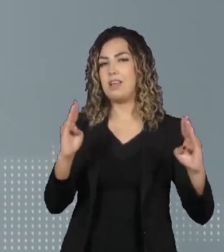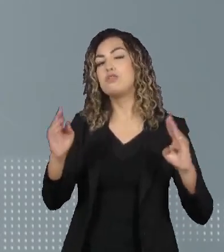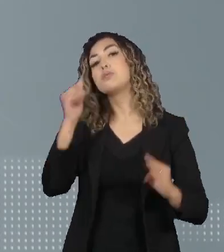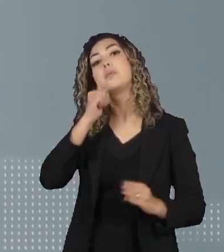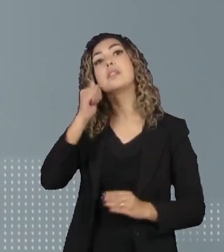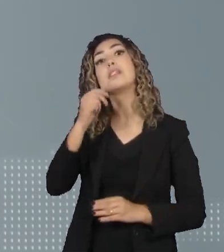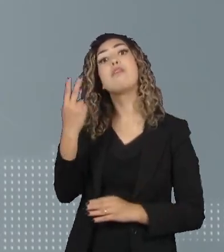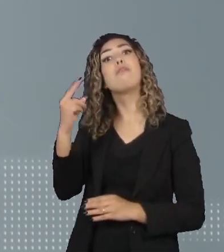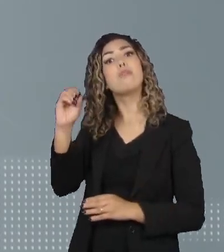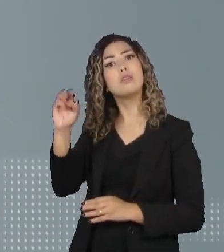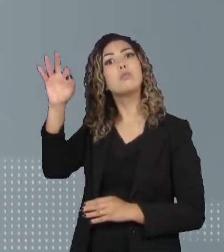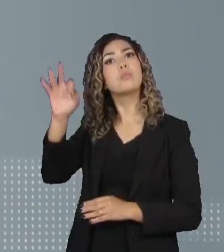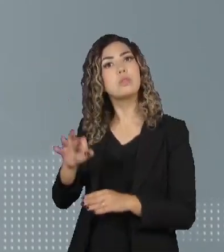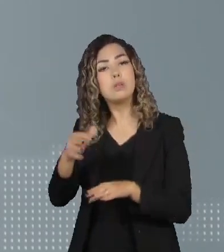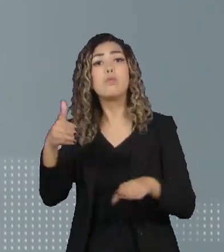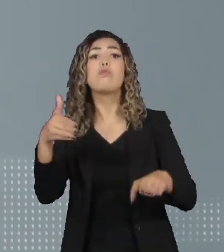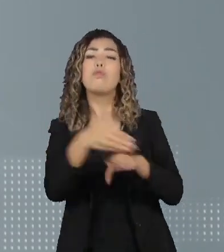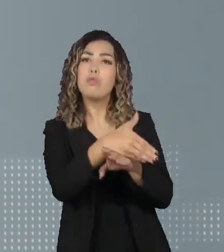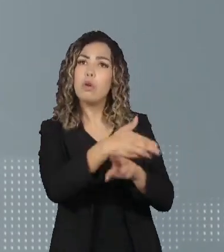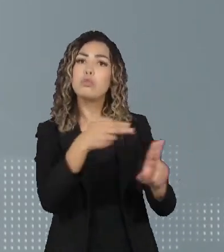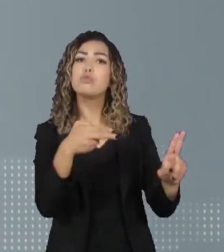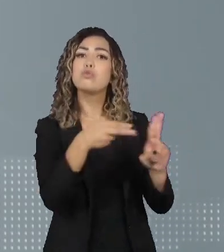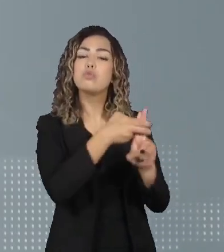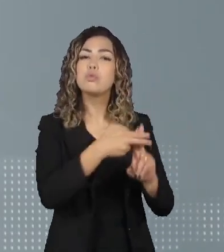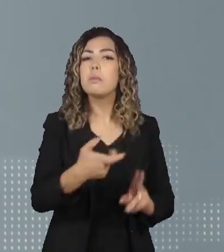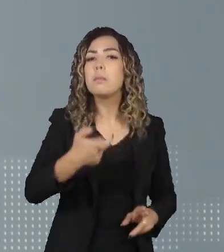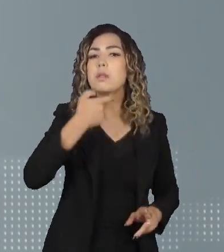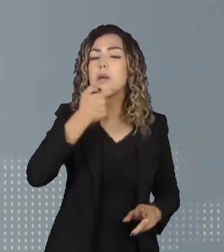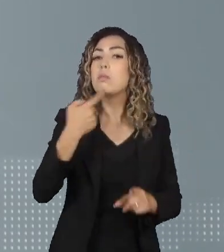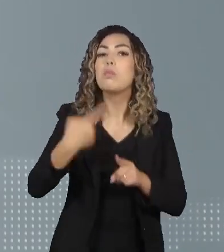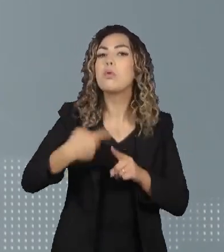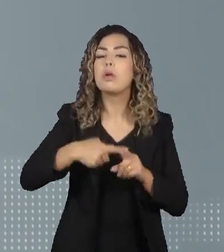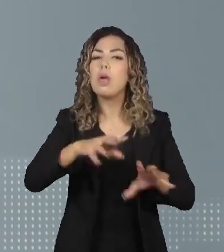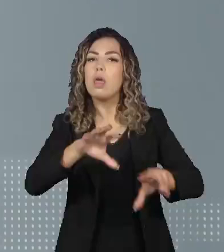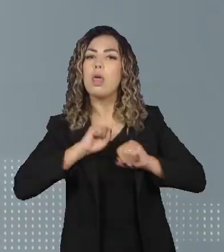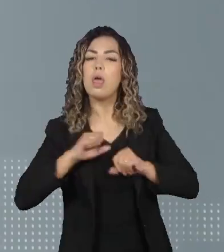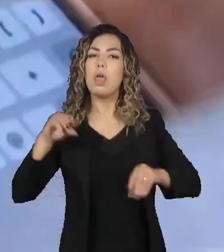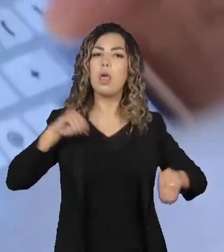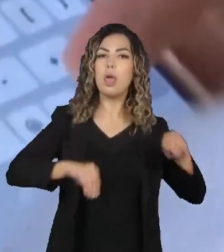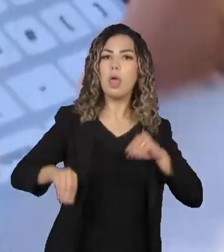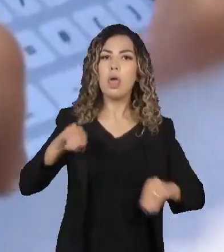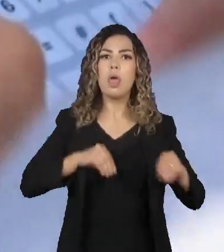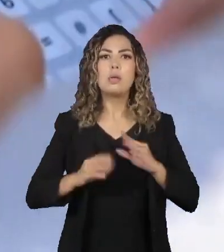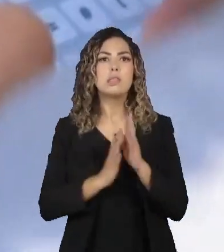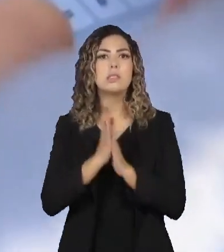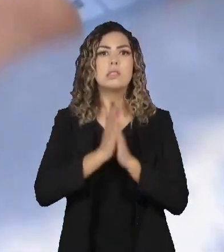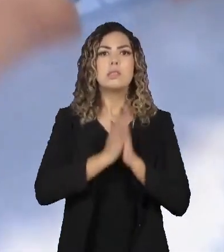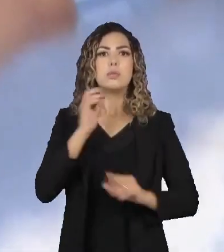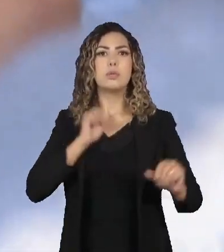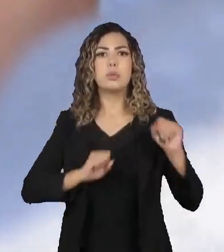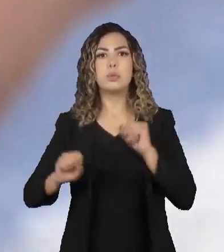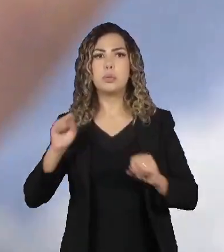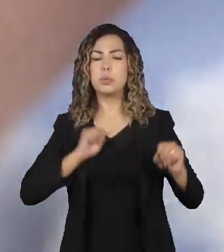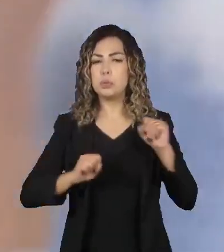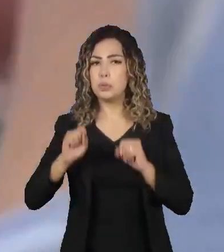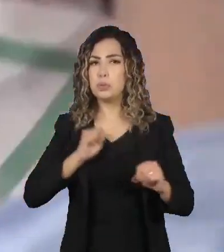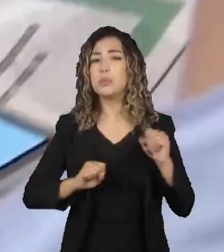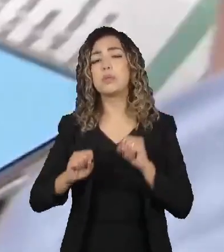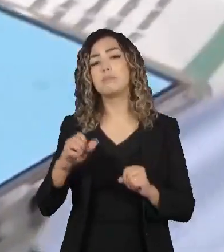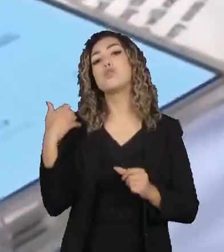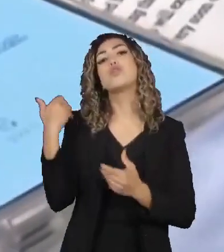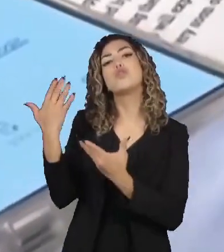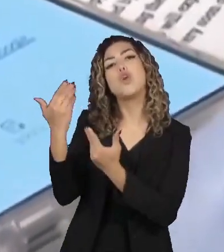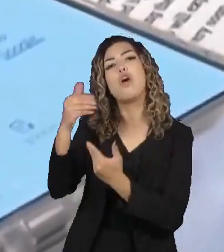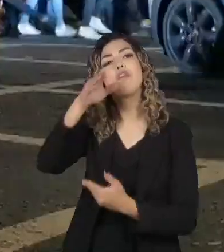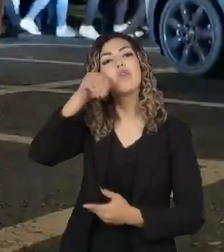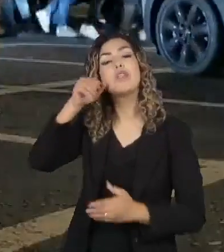pelo Serviço de Saúde Pública Britânico com quadros de depressão e ansiedade. Mais de 7 mil adolescentes participaram da